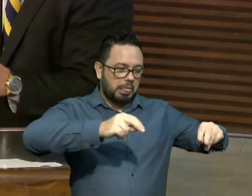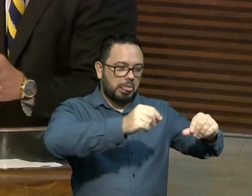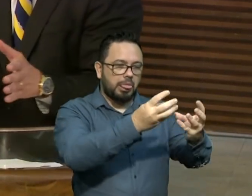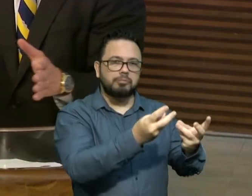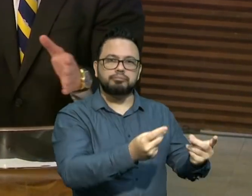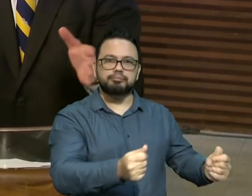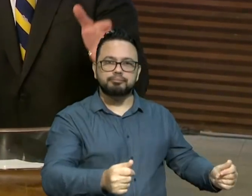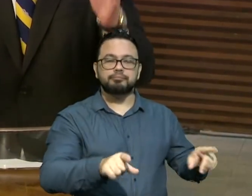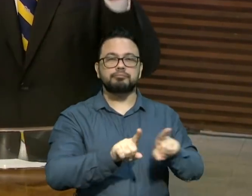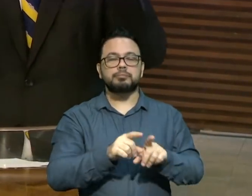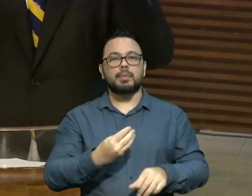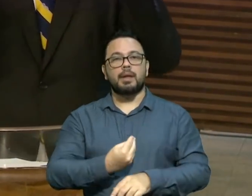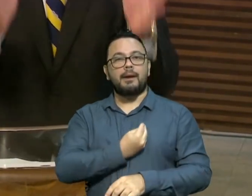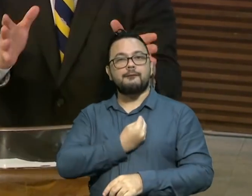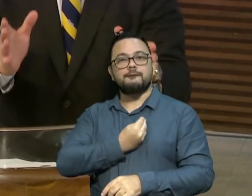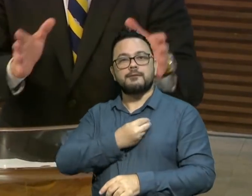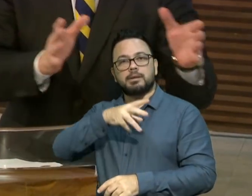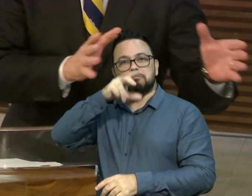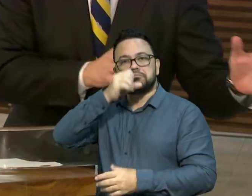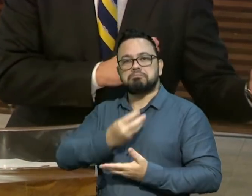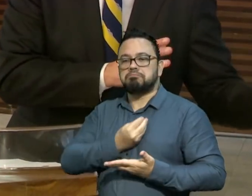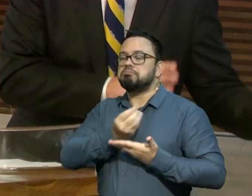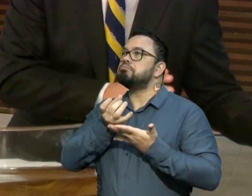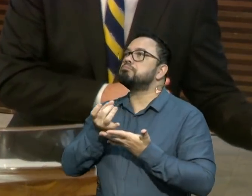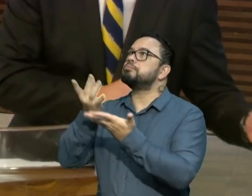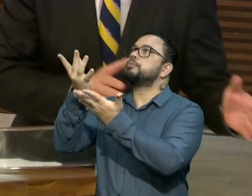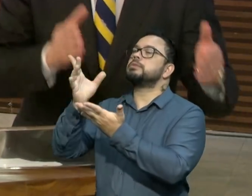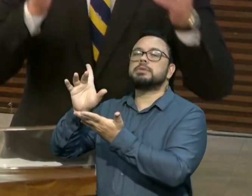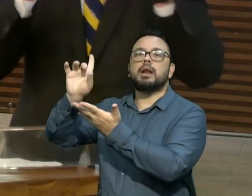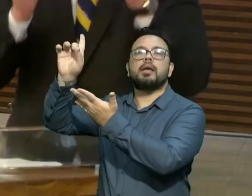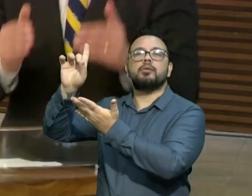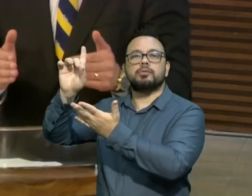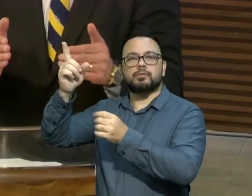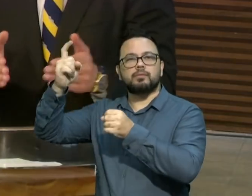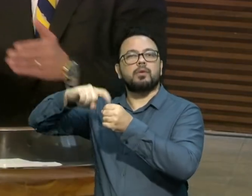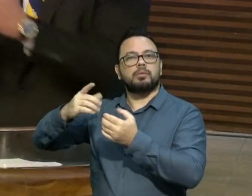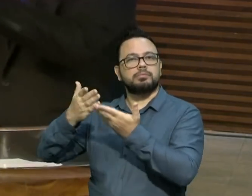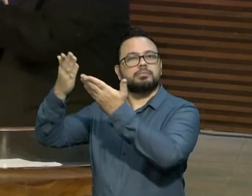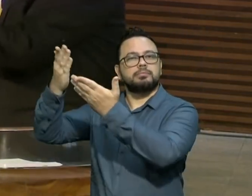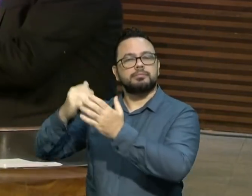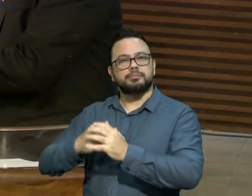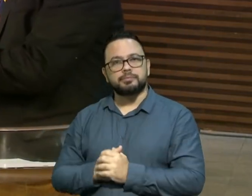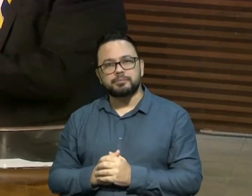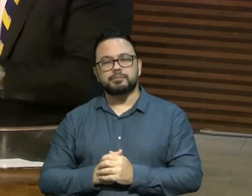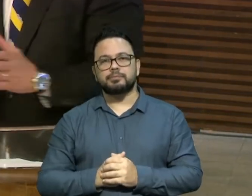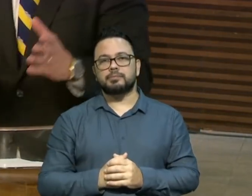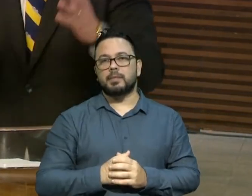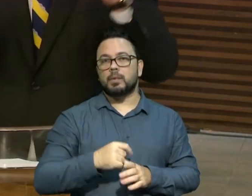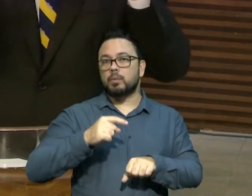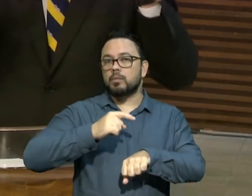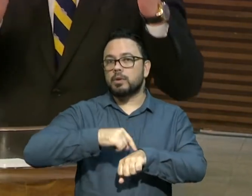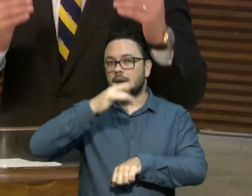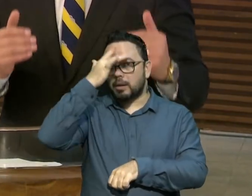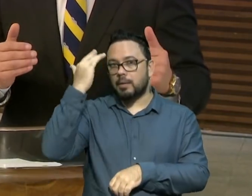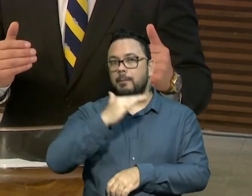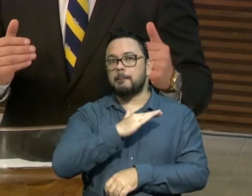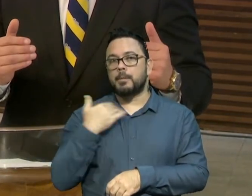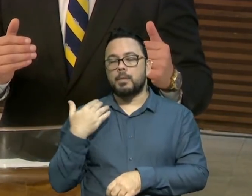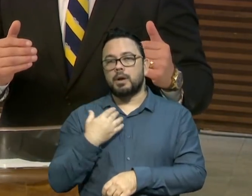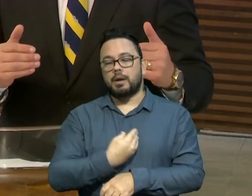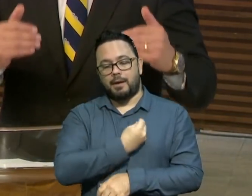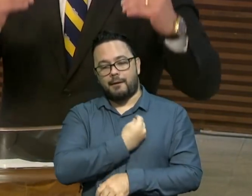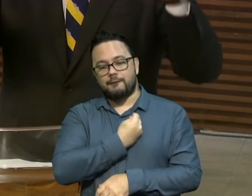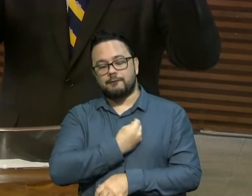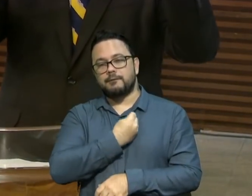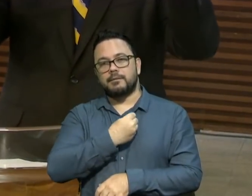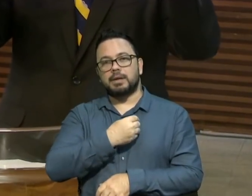tem uma Alma O homem é uma alma vivente Quando o homem morre o que volta para Deus volta ao fôlego da vida